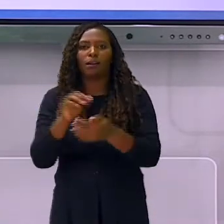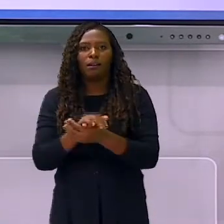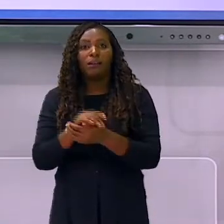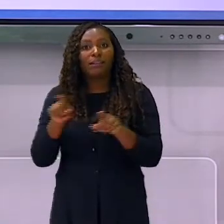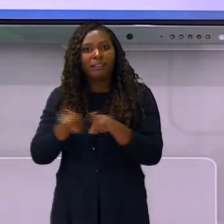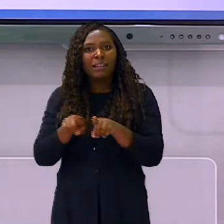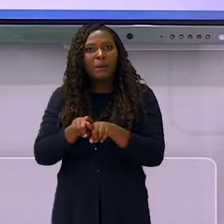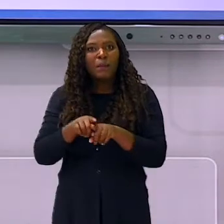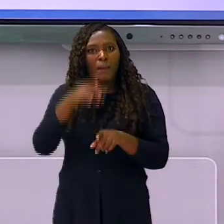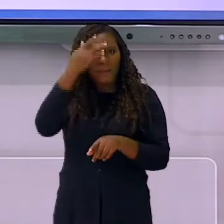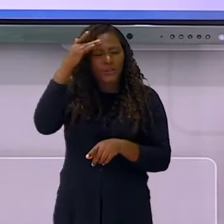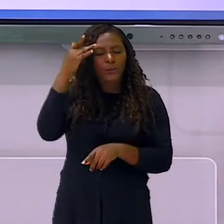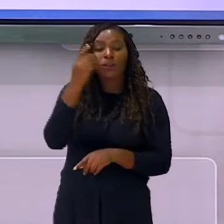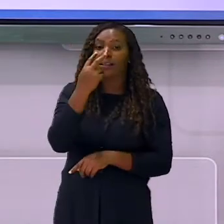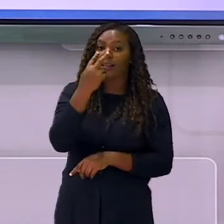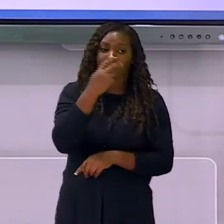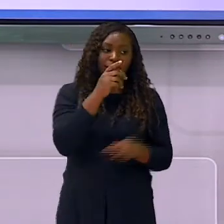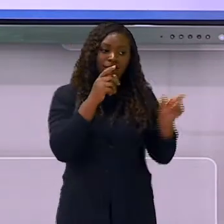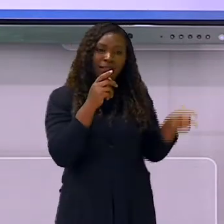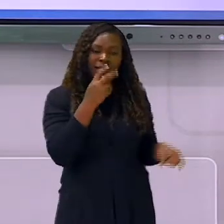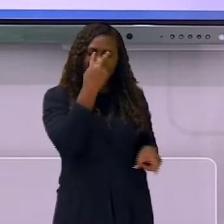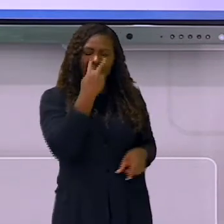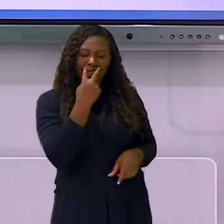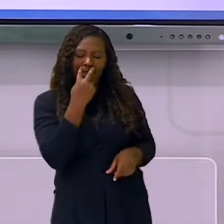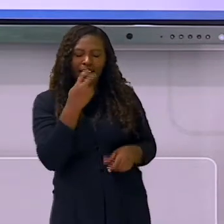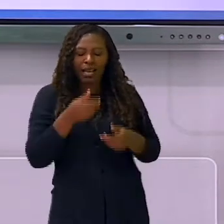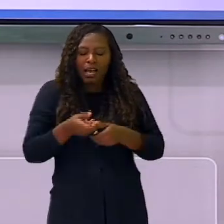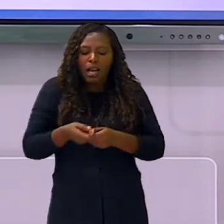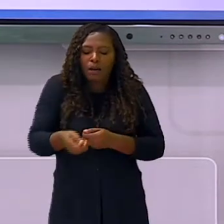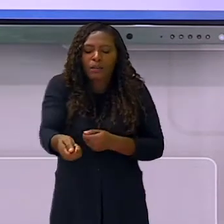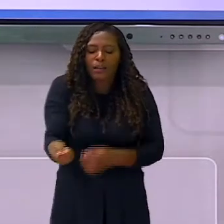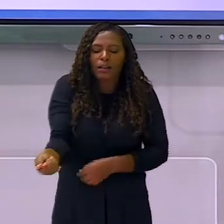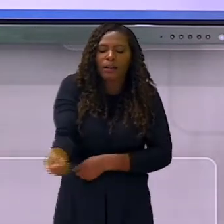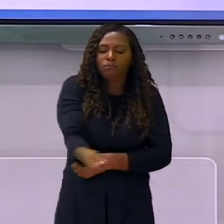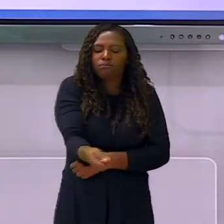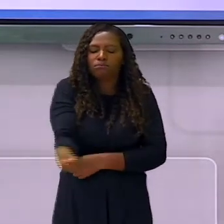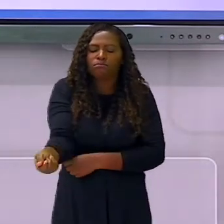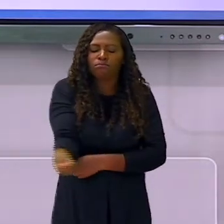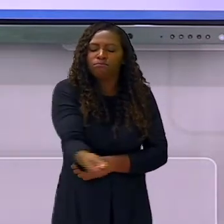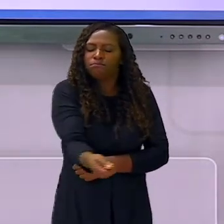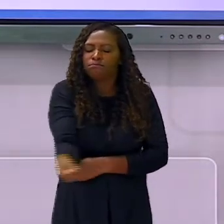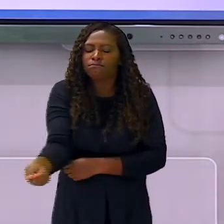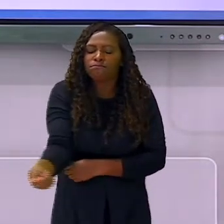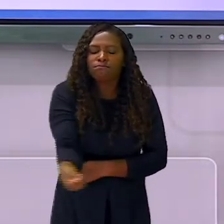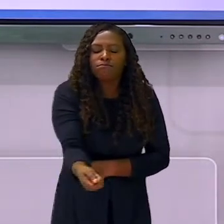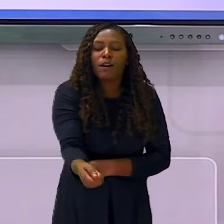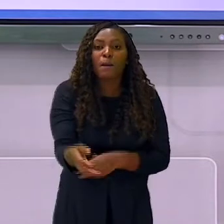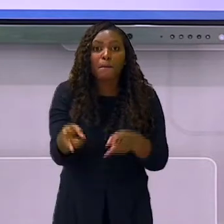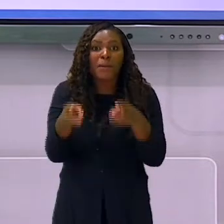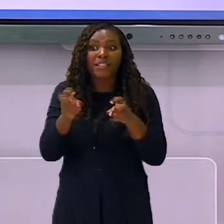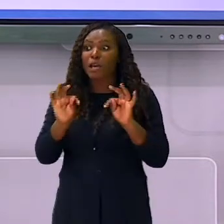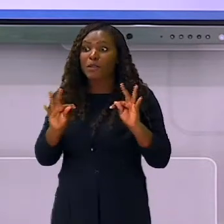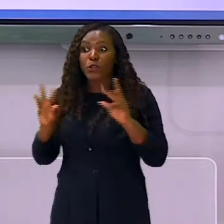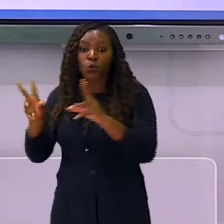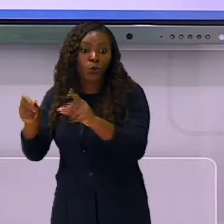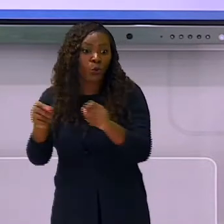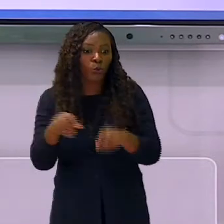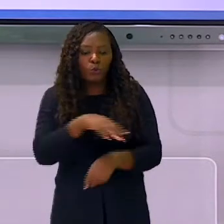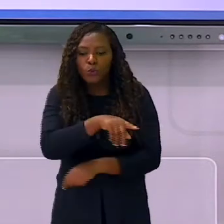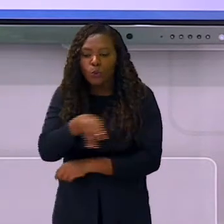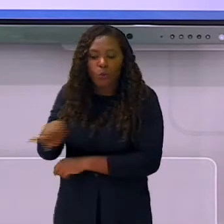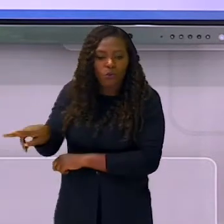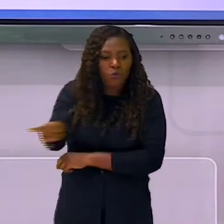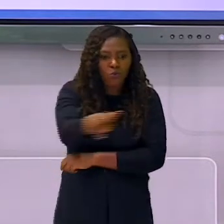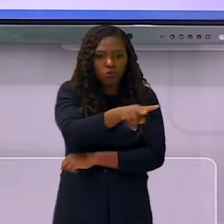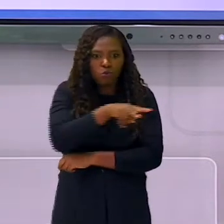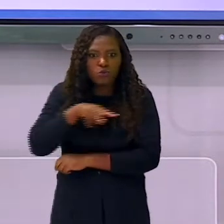passo. A audição dá a eles um alcance um pouco maior. Passou disso, a